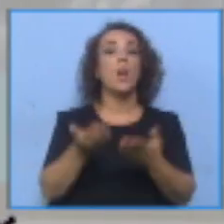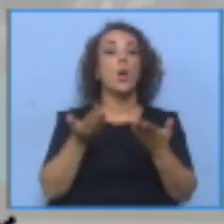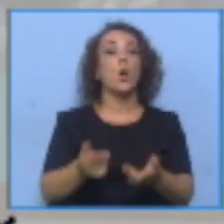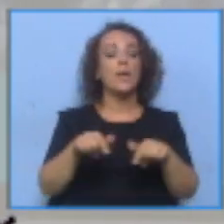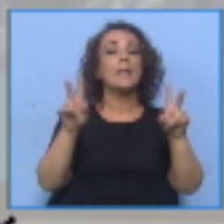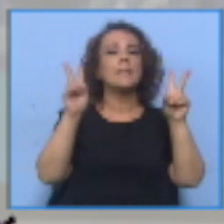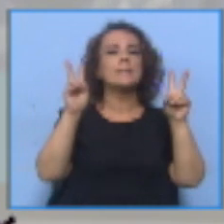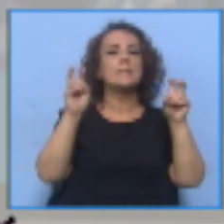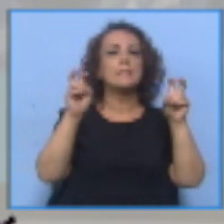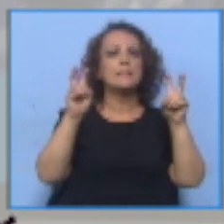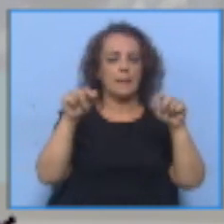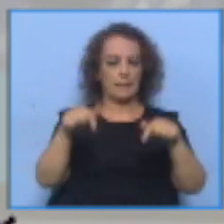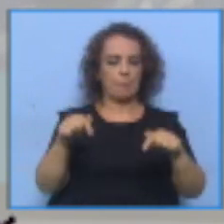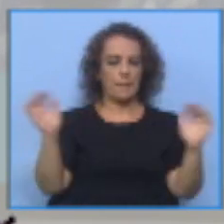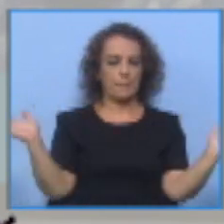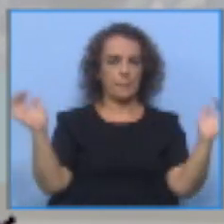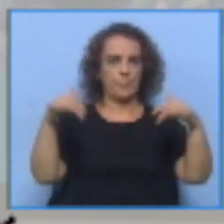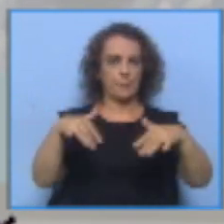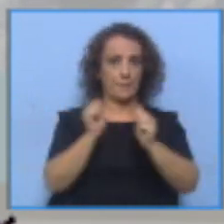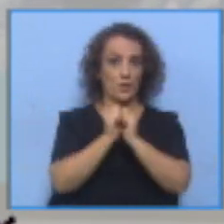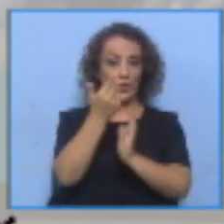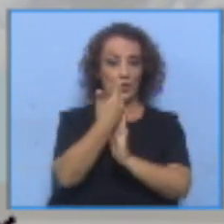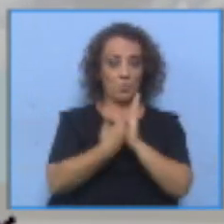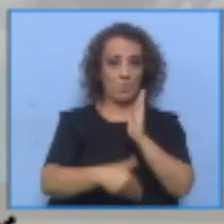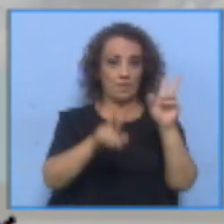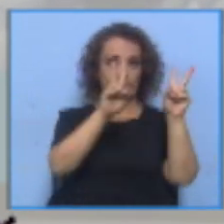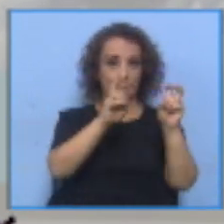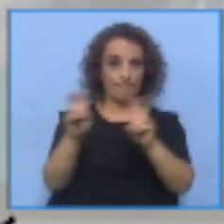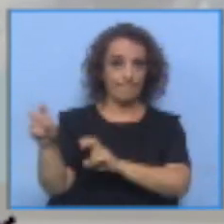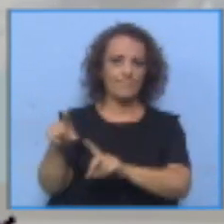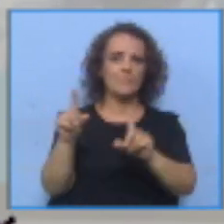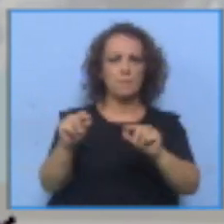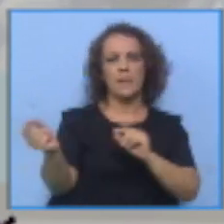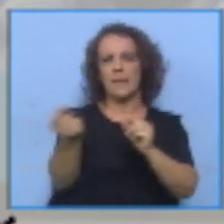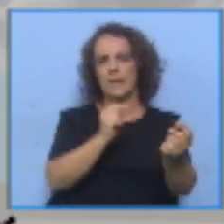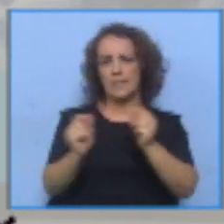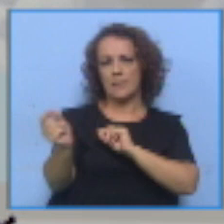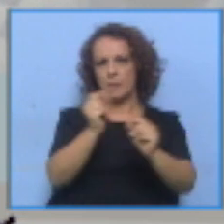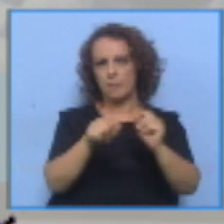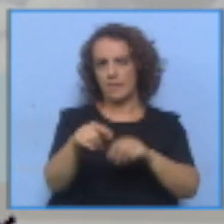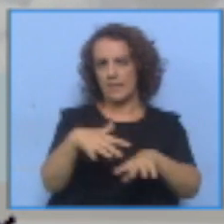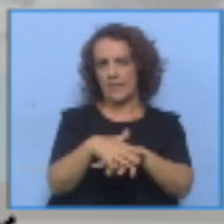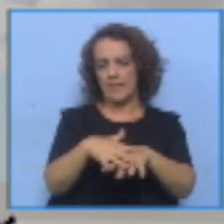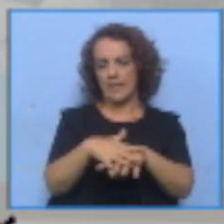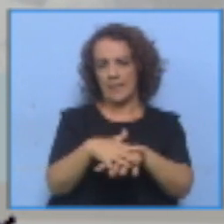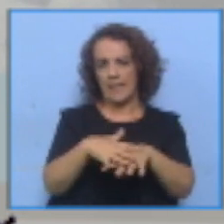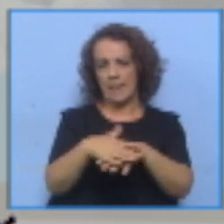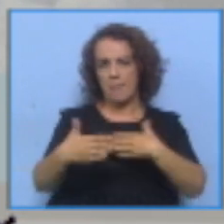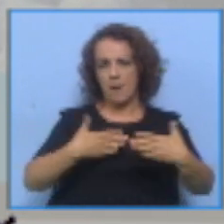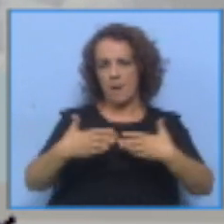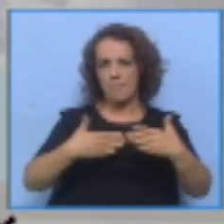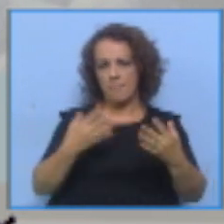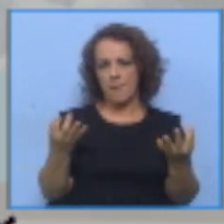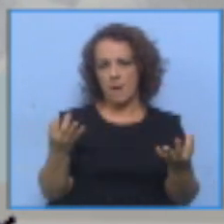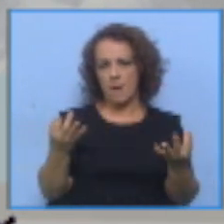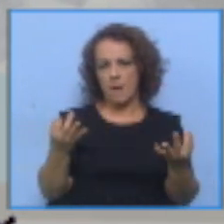cima da mesa neste sínodo, a partir do instrumento de trabalho e a partir também desses debates que a rede panamazónica foi levando